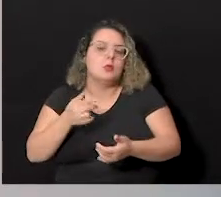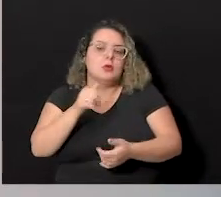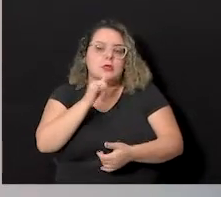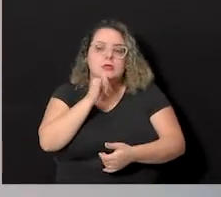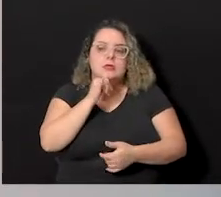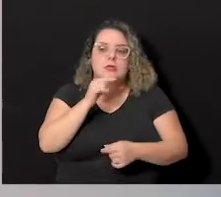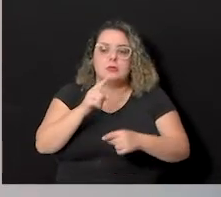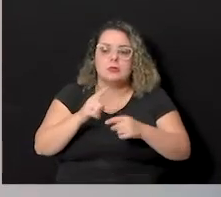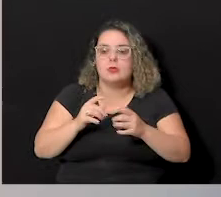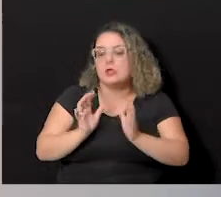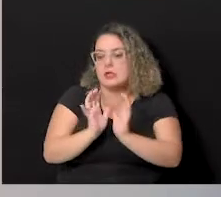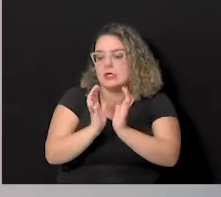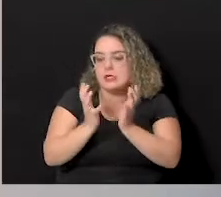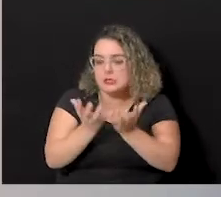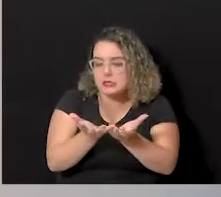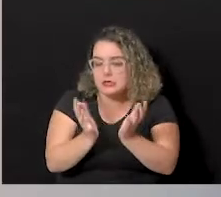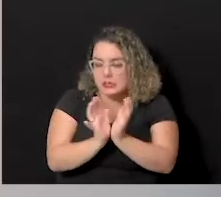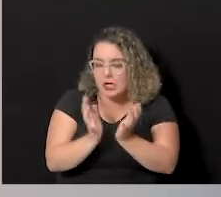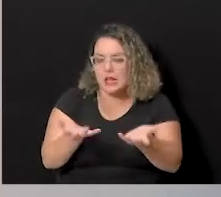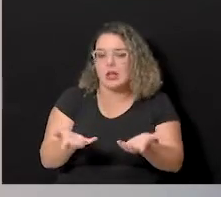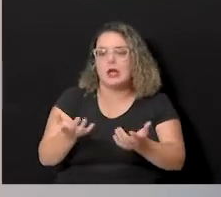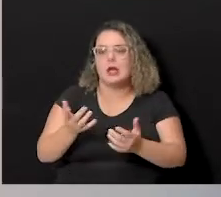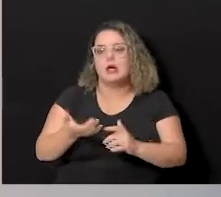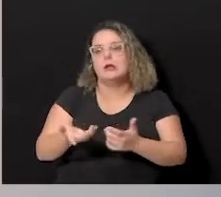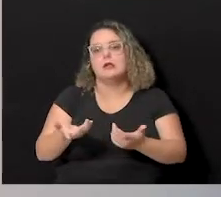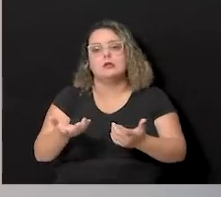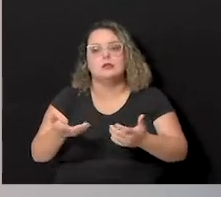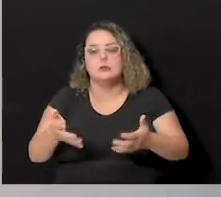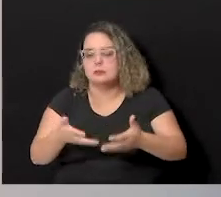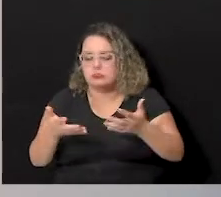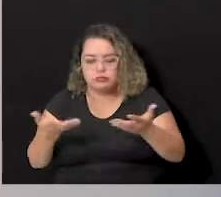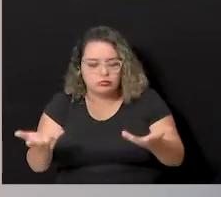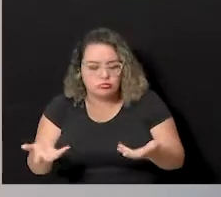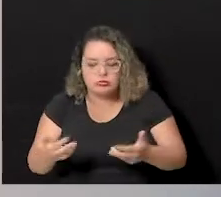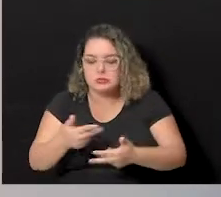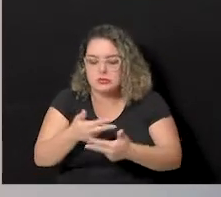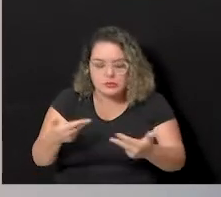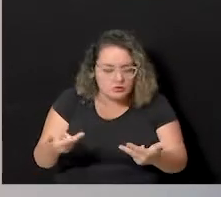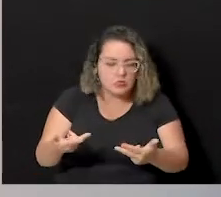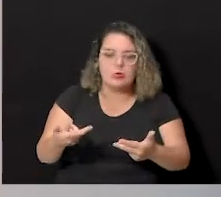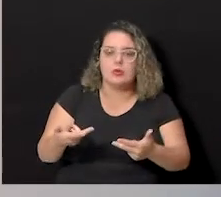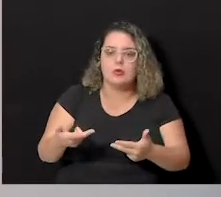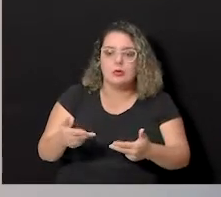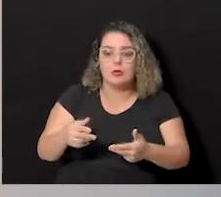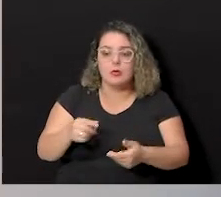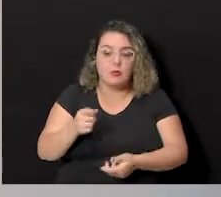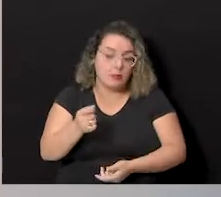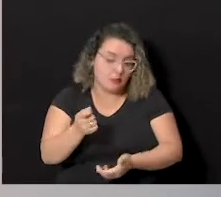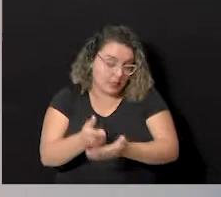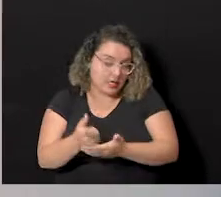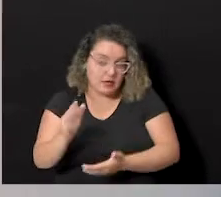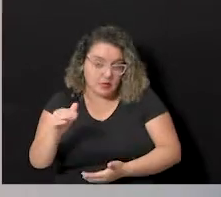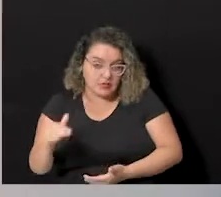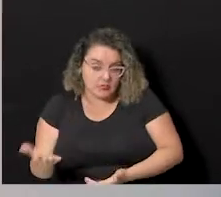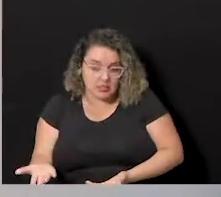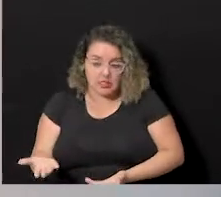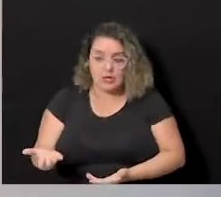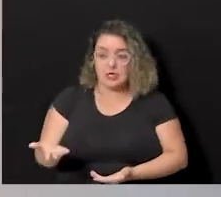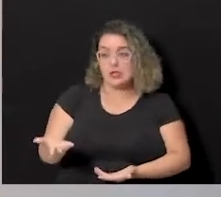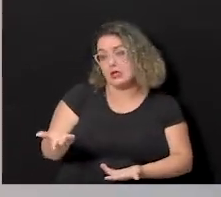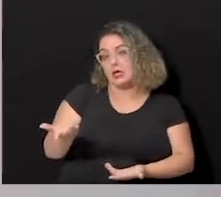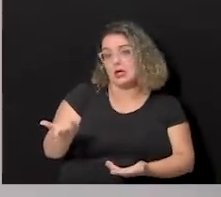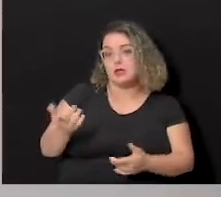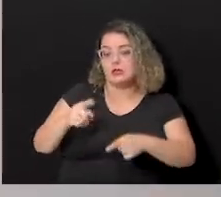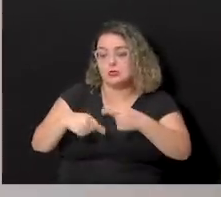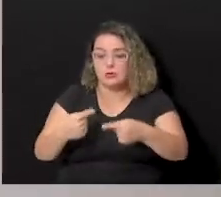das verduras, das frutas. São essas coisinhas que a gente vai pegando no dia a dia que ajudam em quem vai morar sozinho, né? Isso, exatamente.